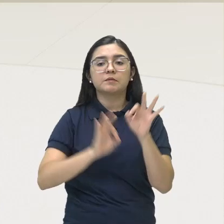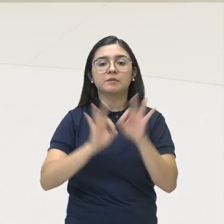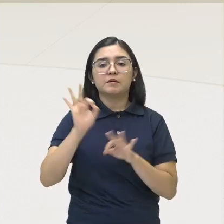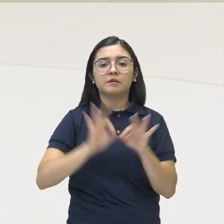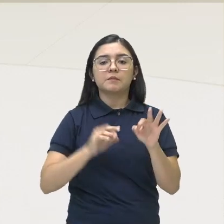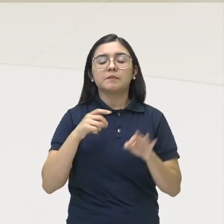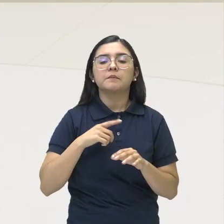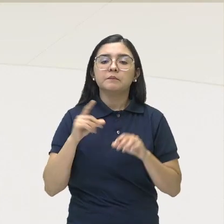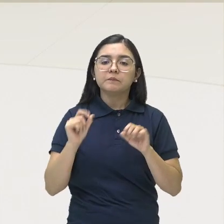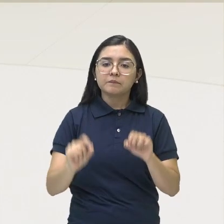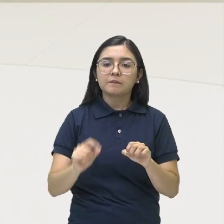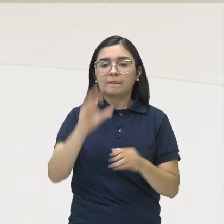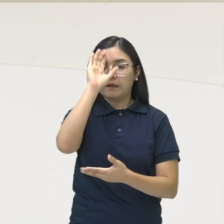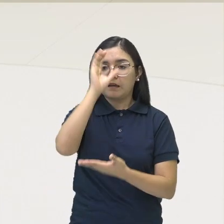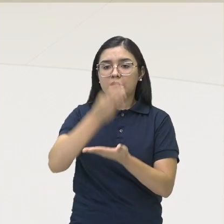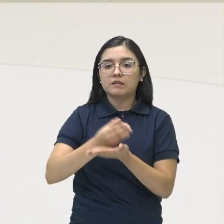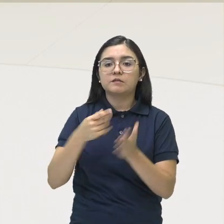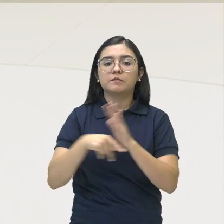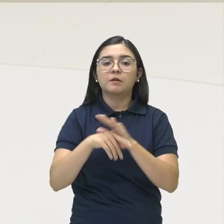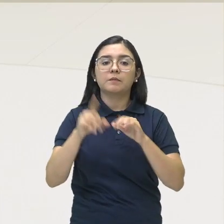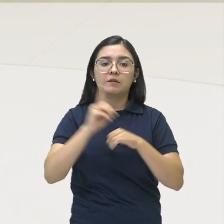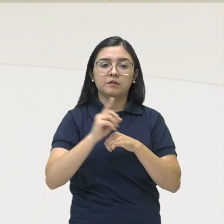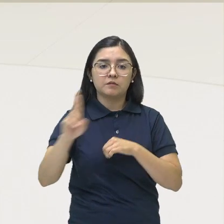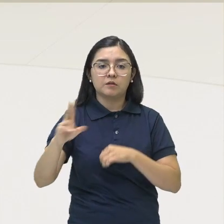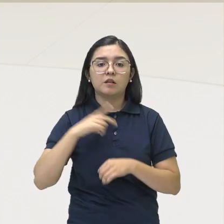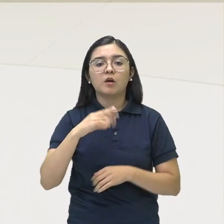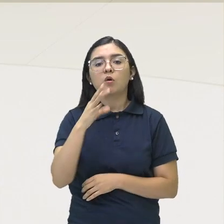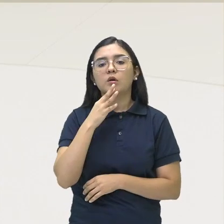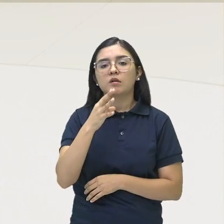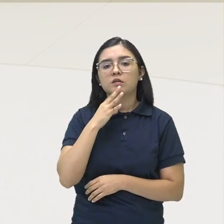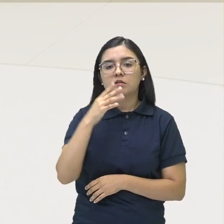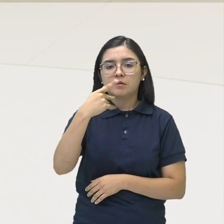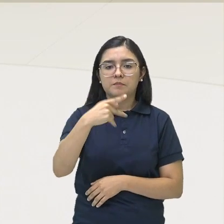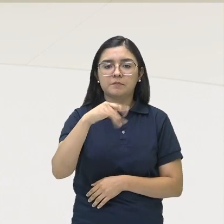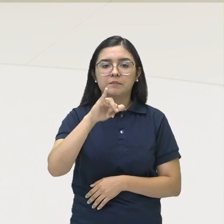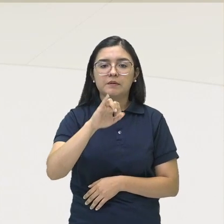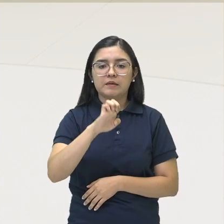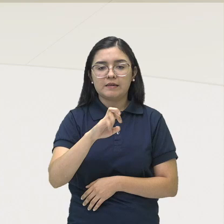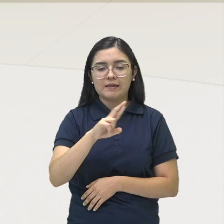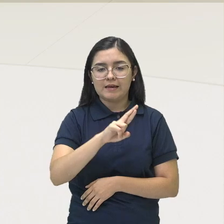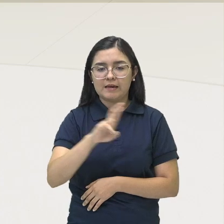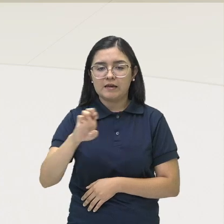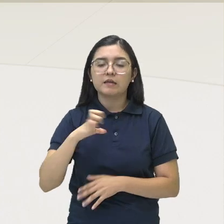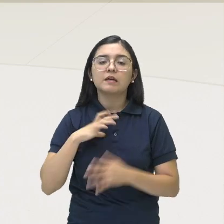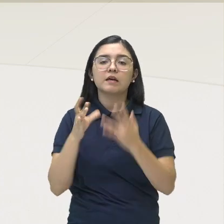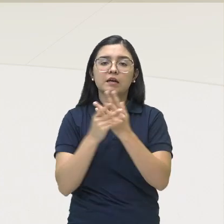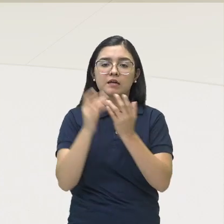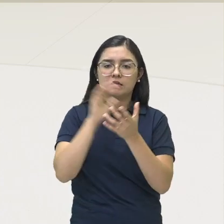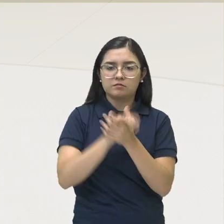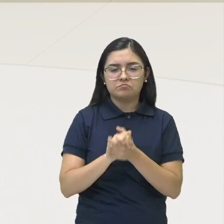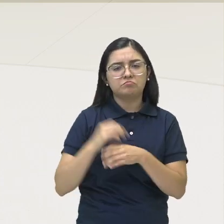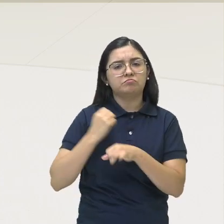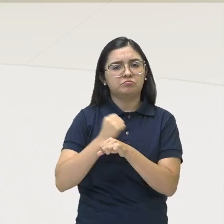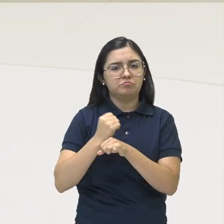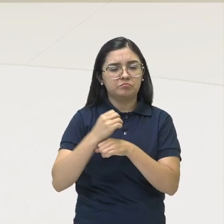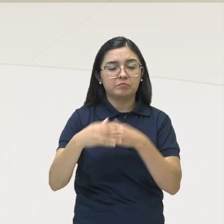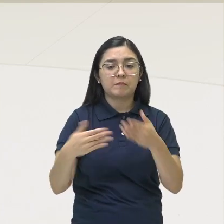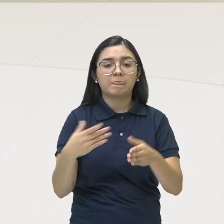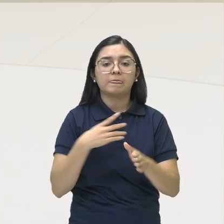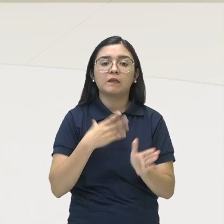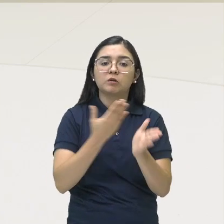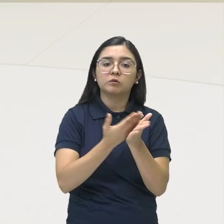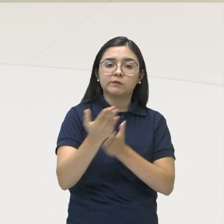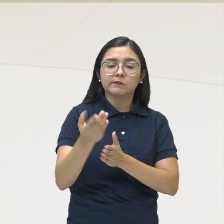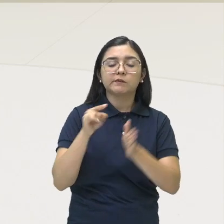a tese de doutorado, Marie conheceu Pierre, né? Que foi foram casados por bastante tempo. No início de